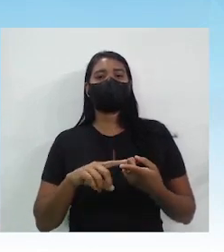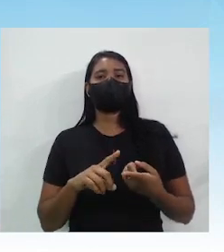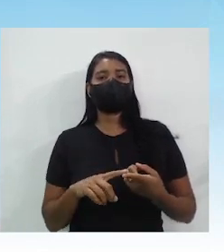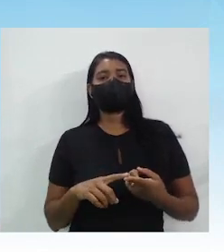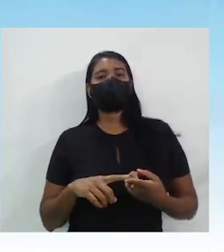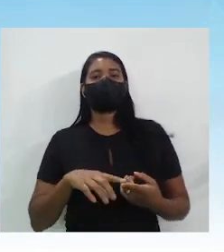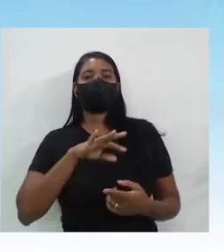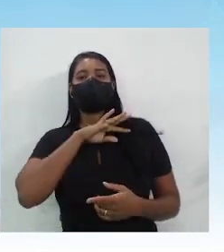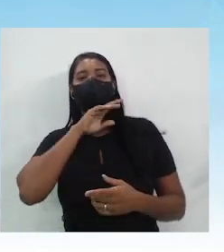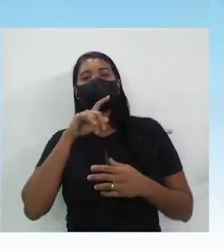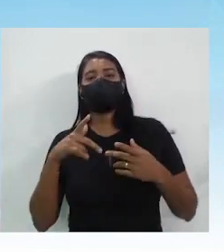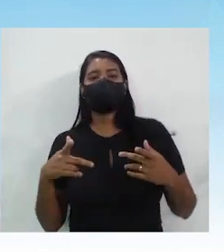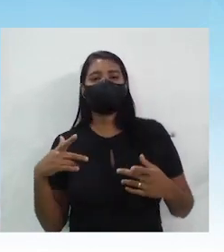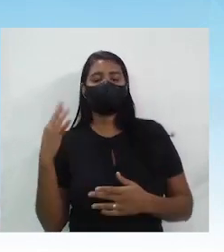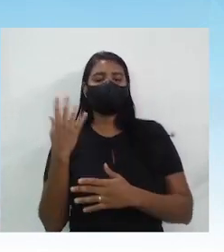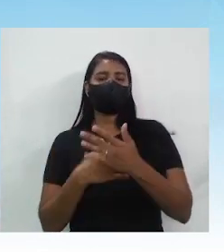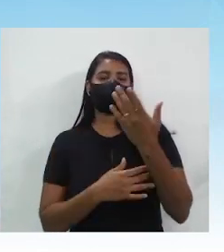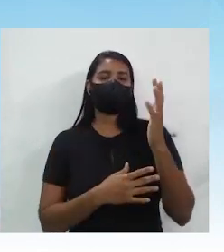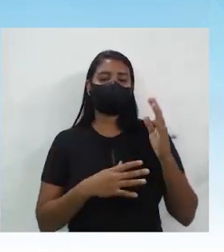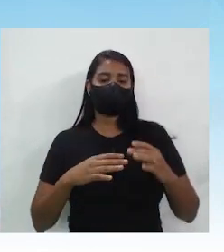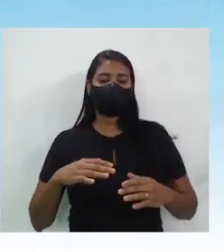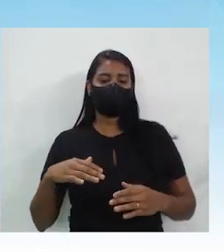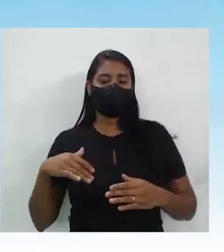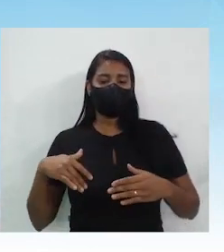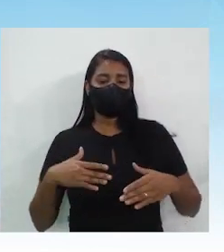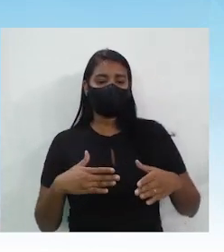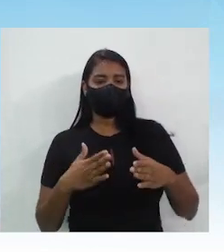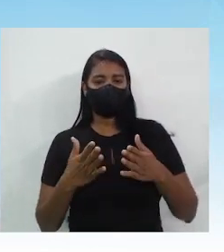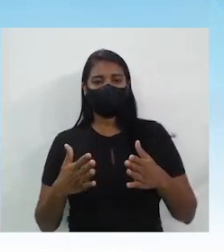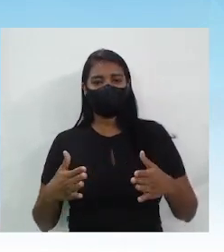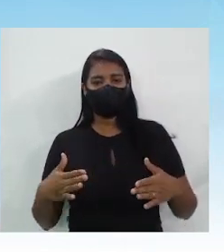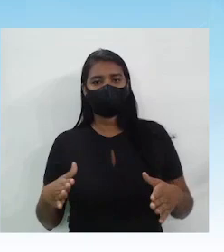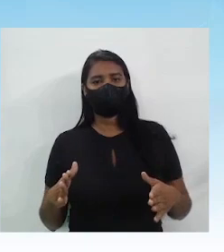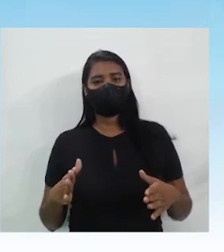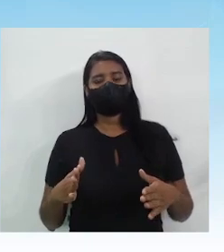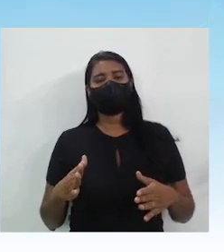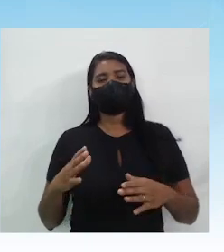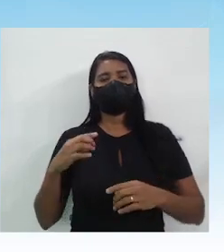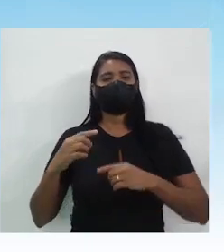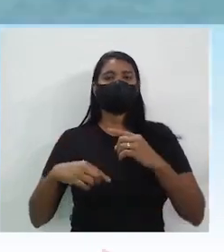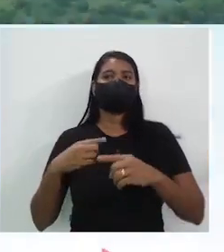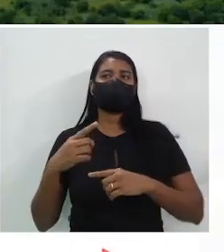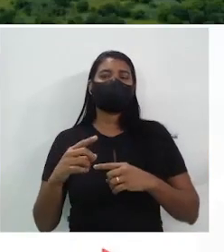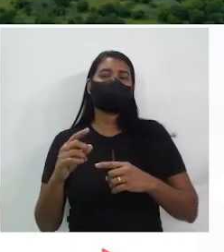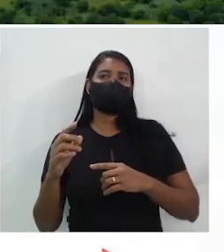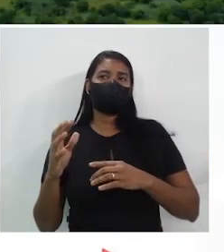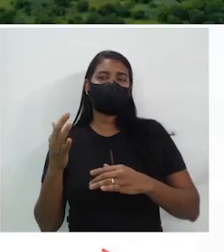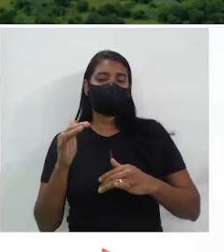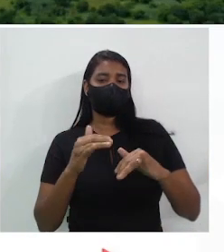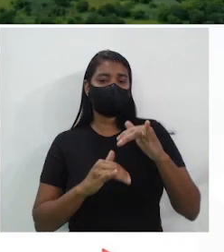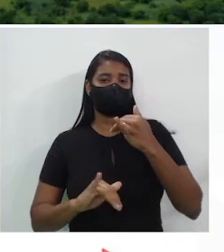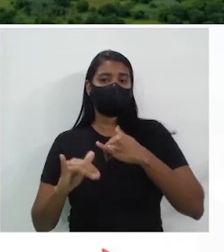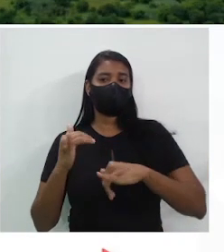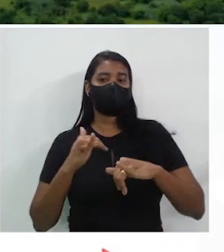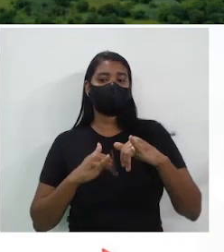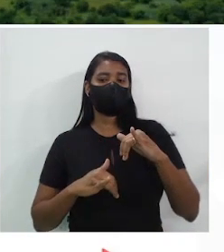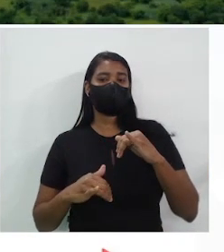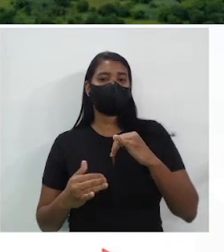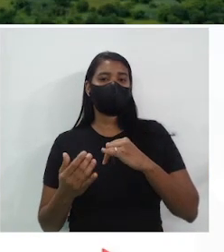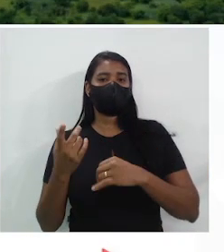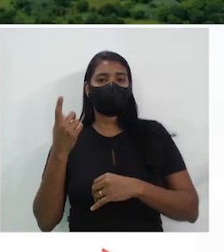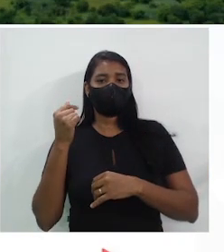a questão do controle da cheia. Tem a grande produção de energia, lógico, com